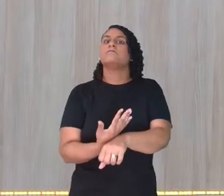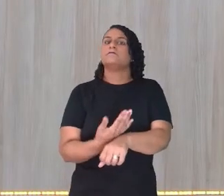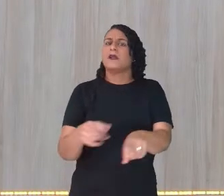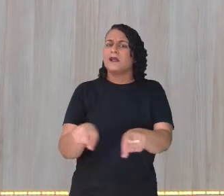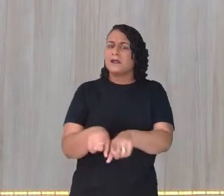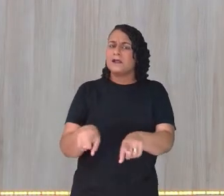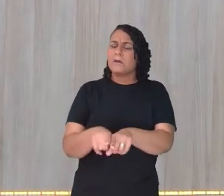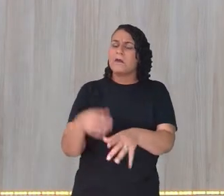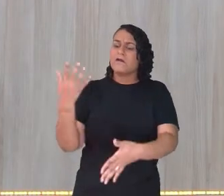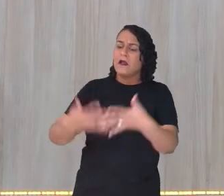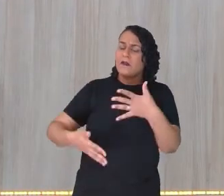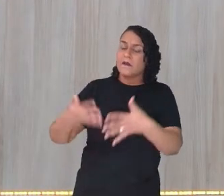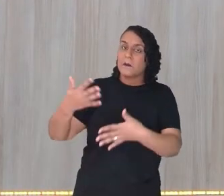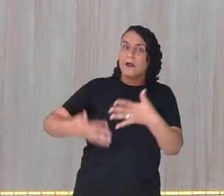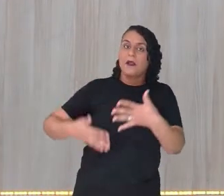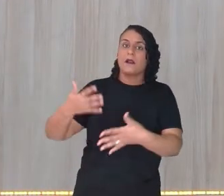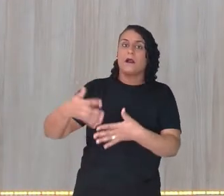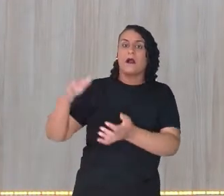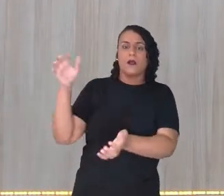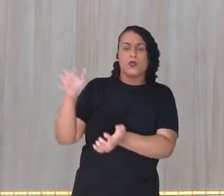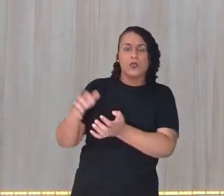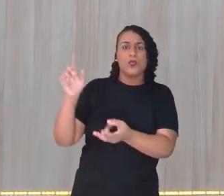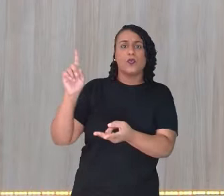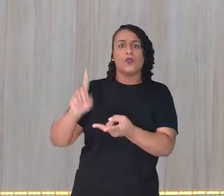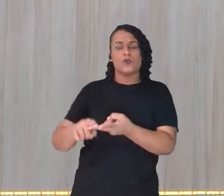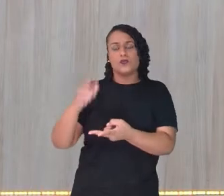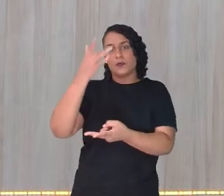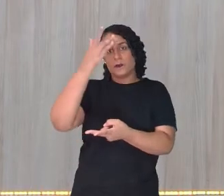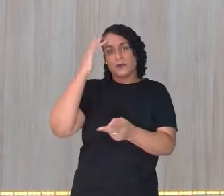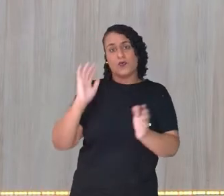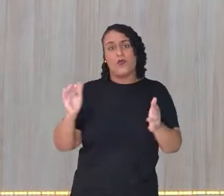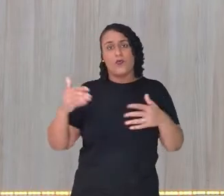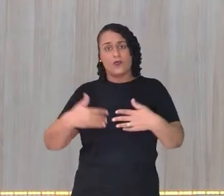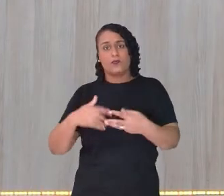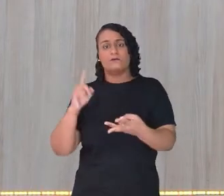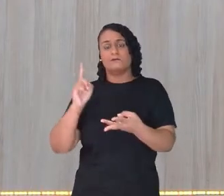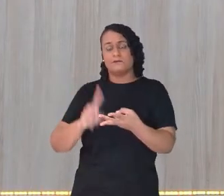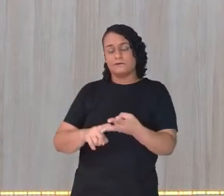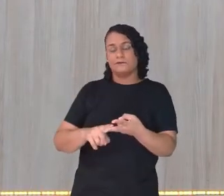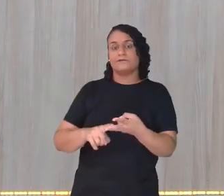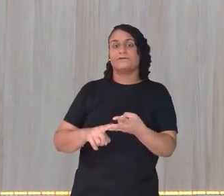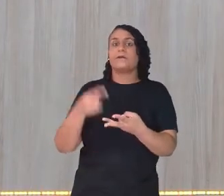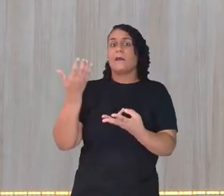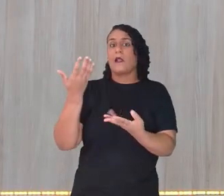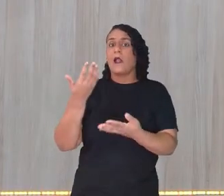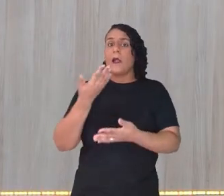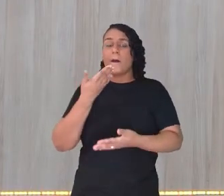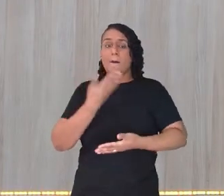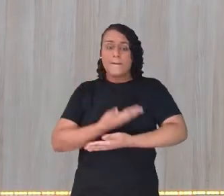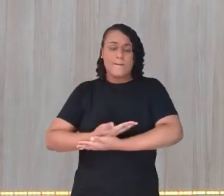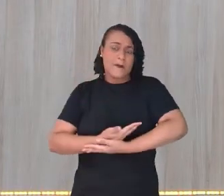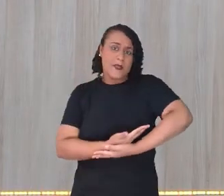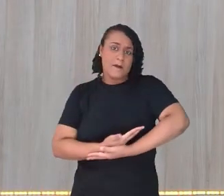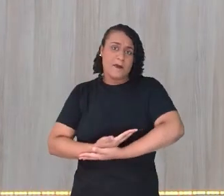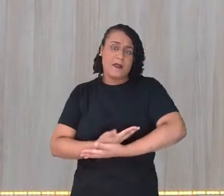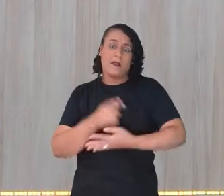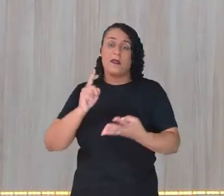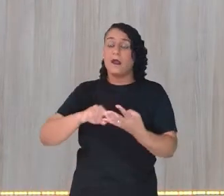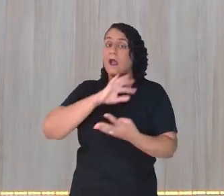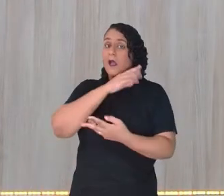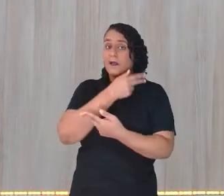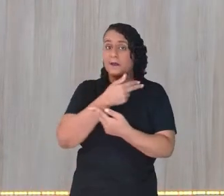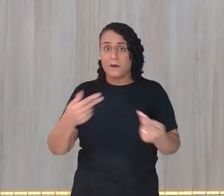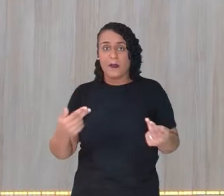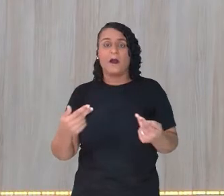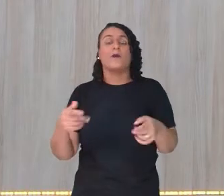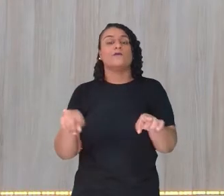vizinhança, a recém-nascidos, a idosos, a pessoas que estão acamadas, os animais, os pets, gente.